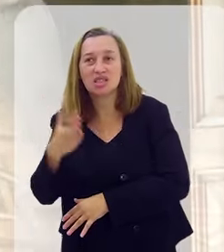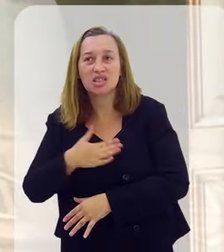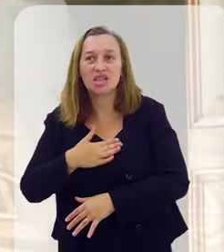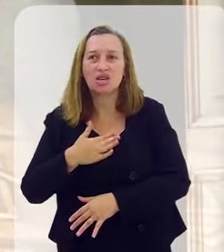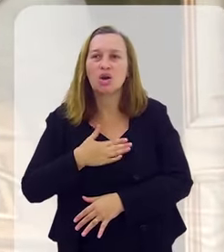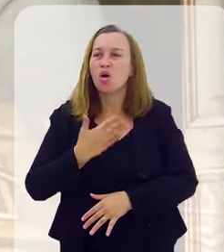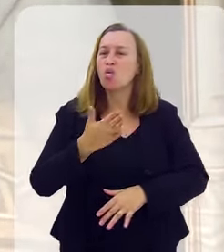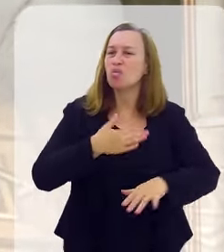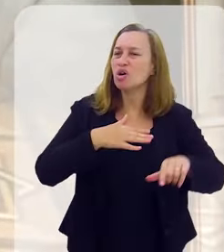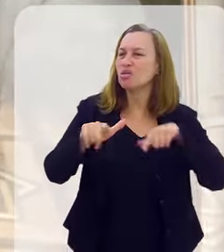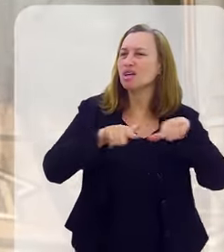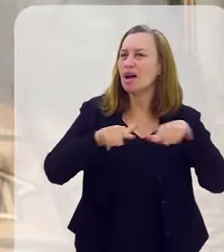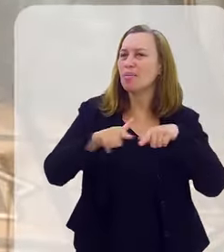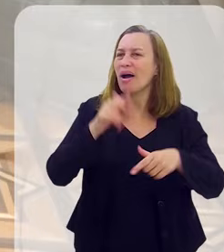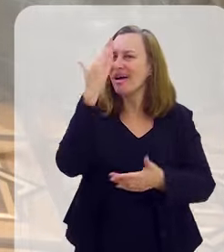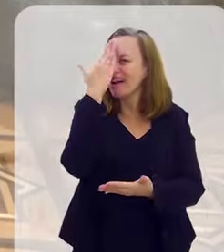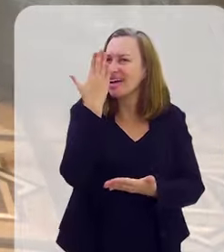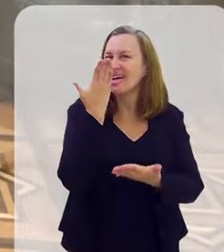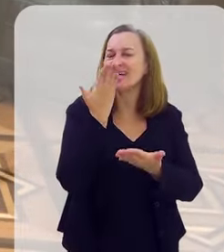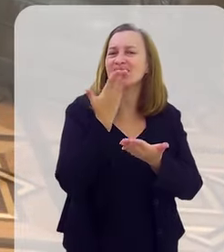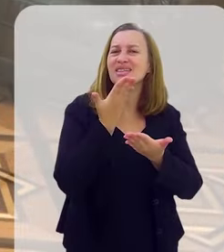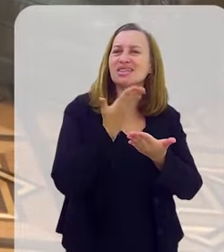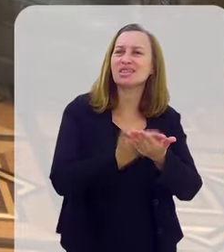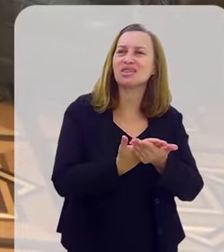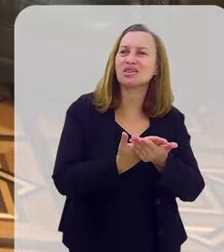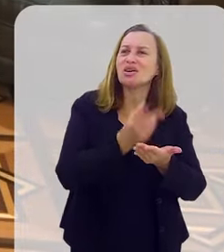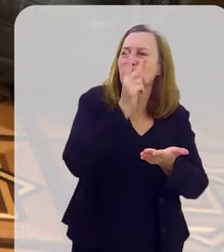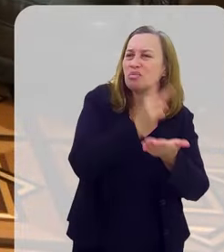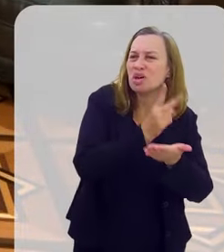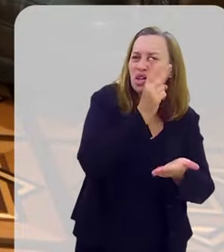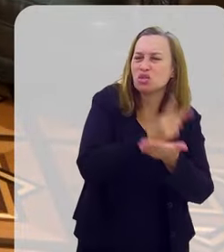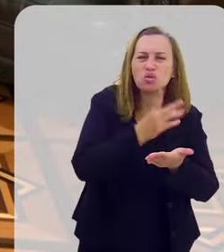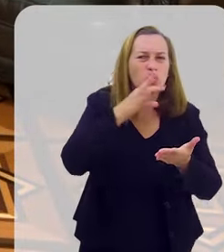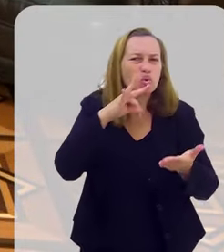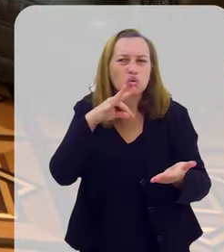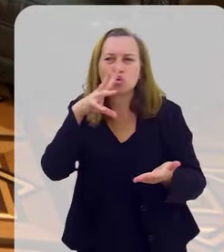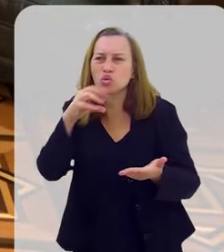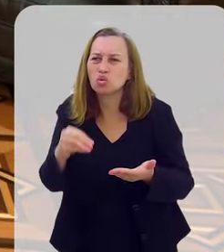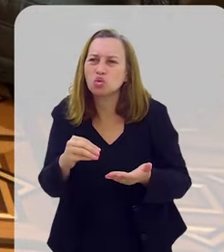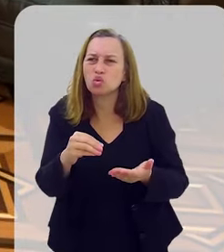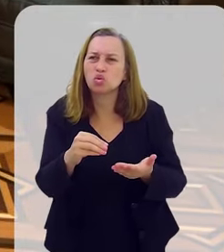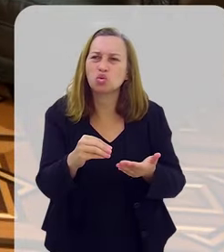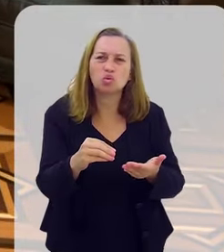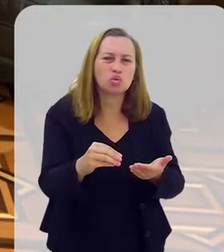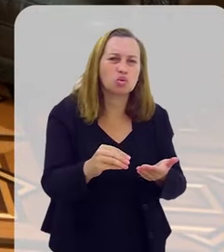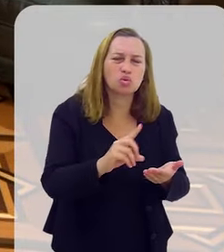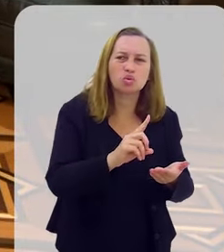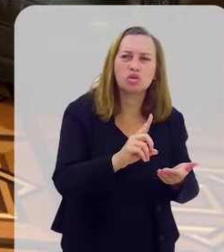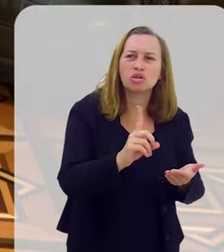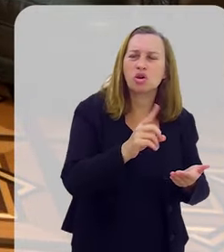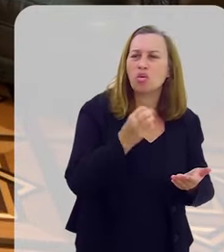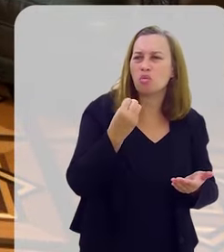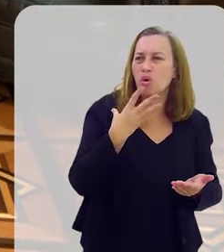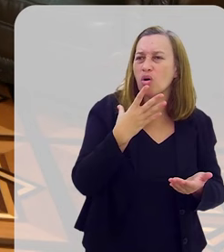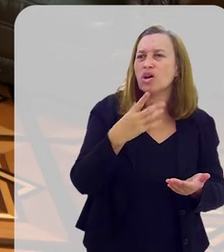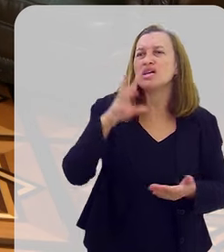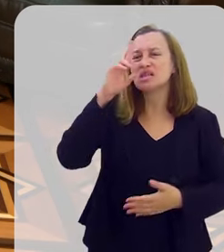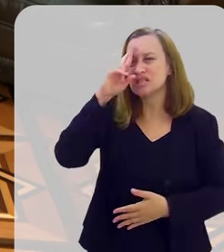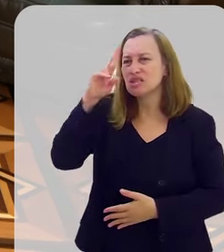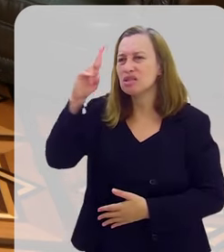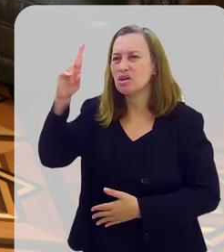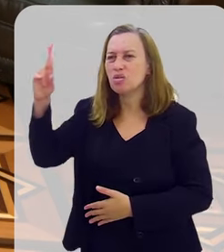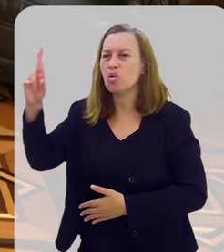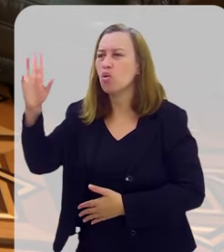bem, não desse gigante eu não vou virar refém. Eu vou confiar, totalmente